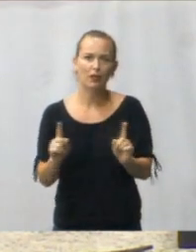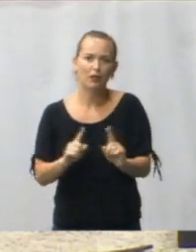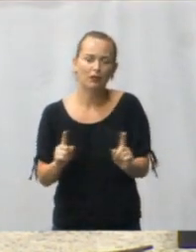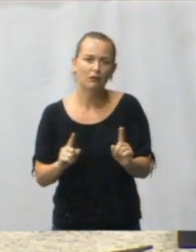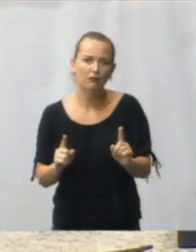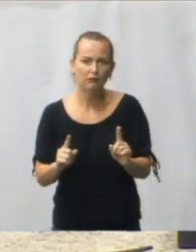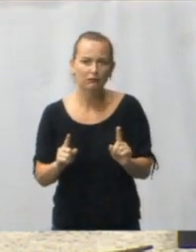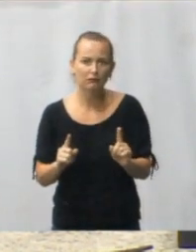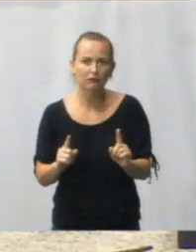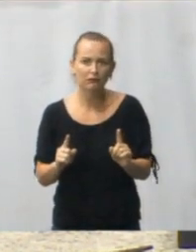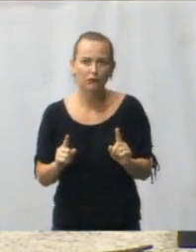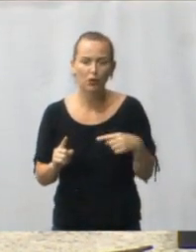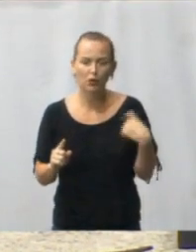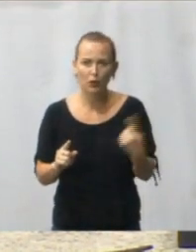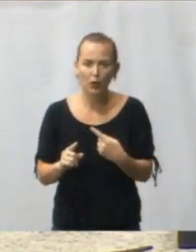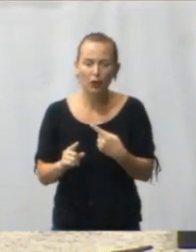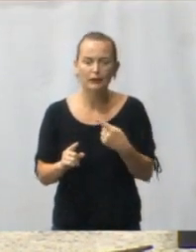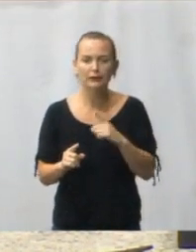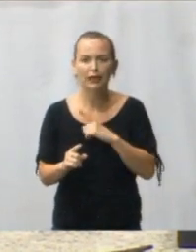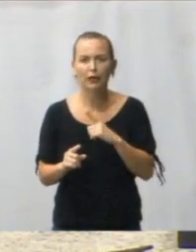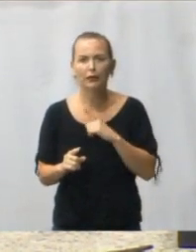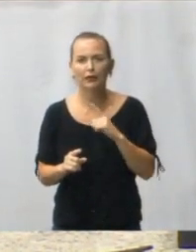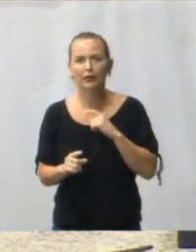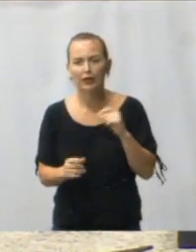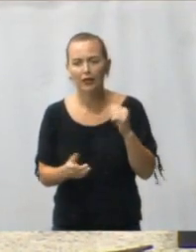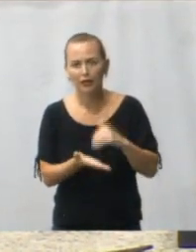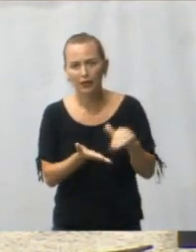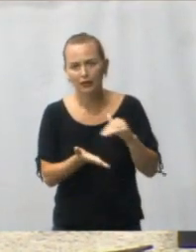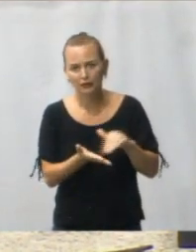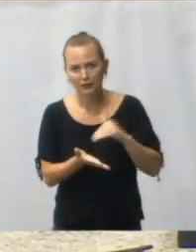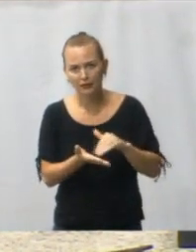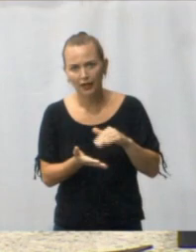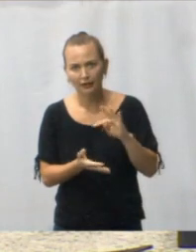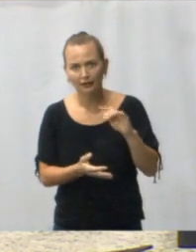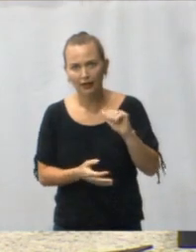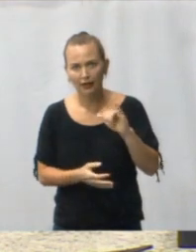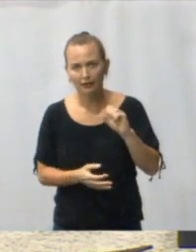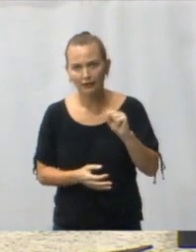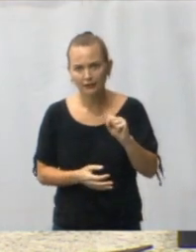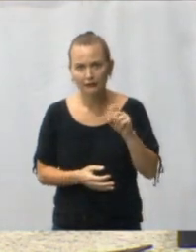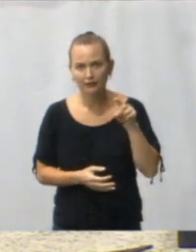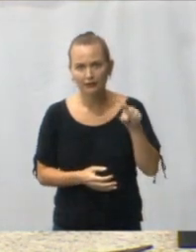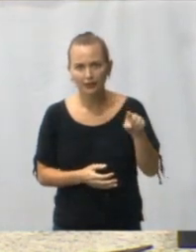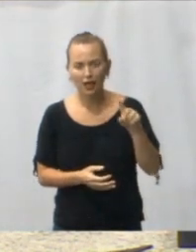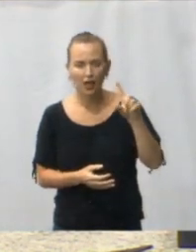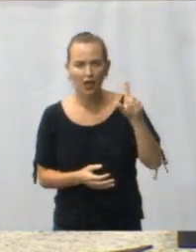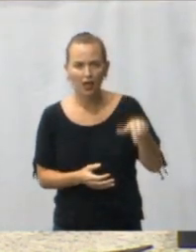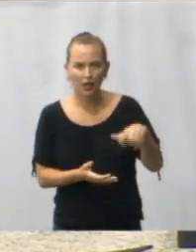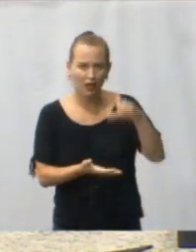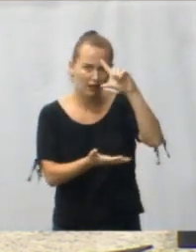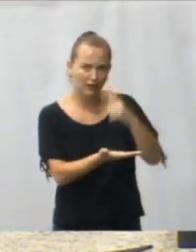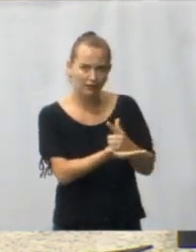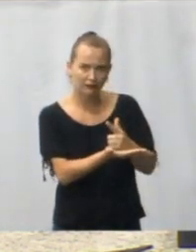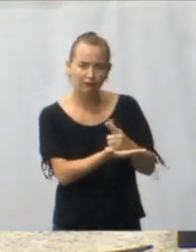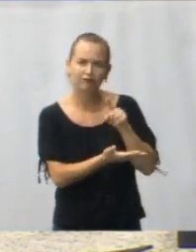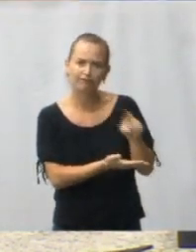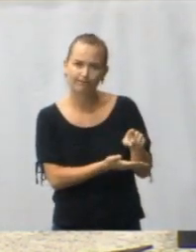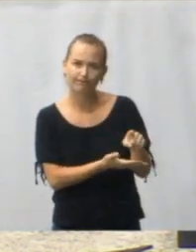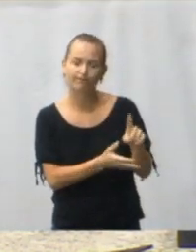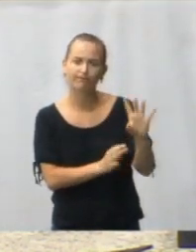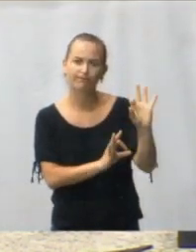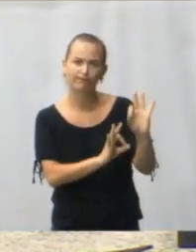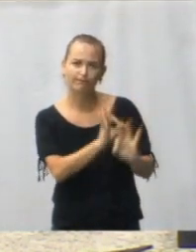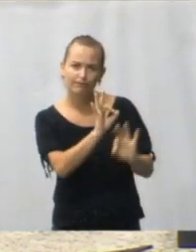na secretária Thaís a liderança que a gente entende capaz